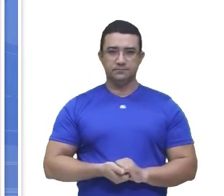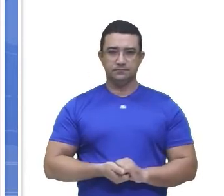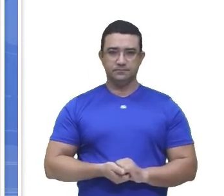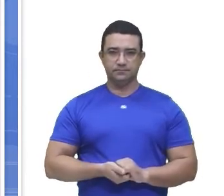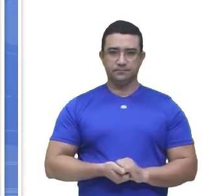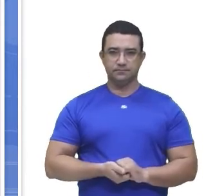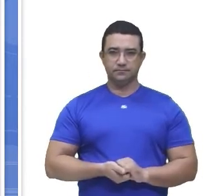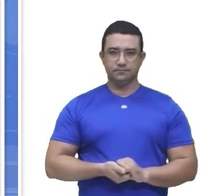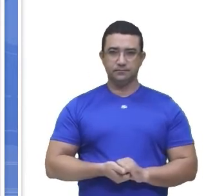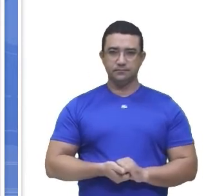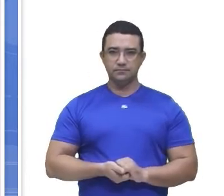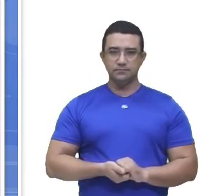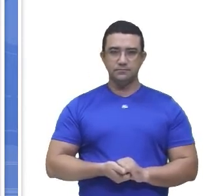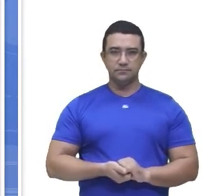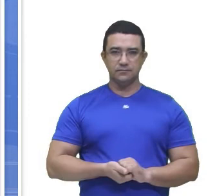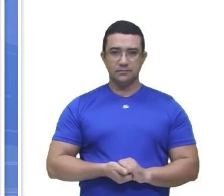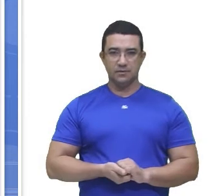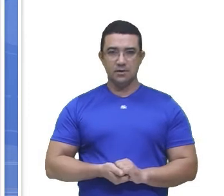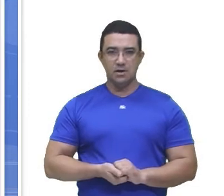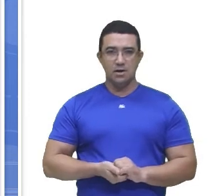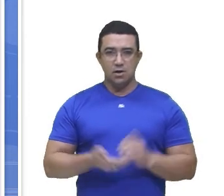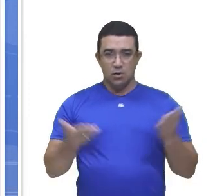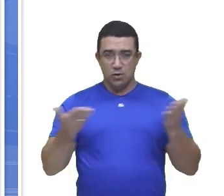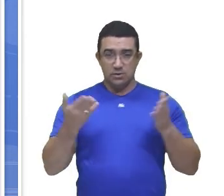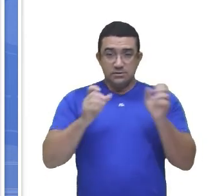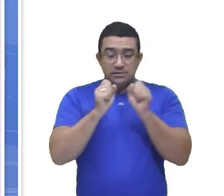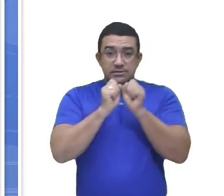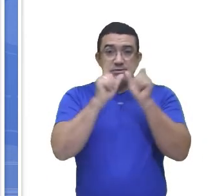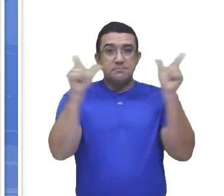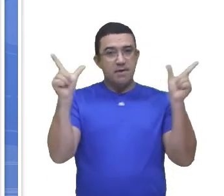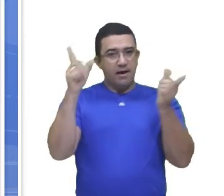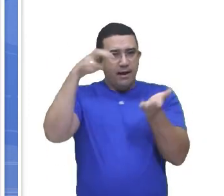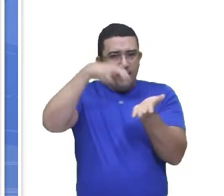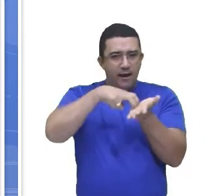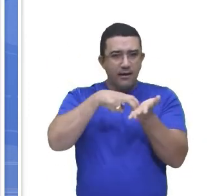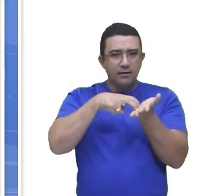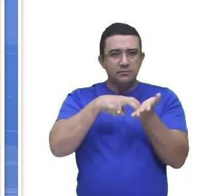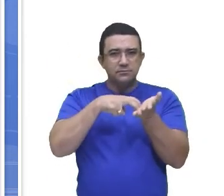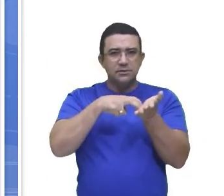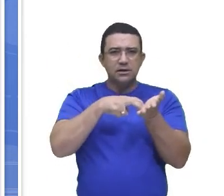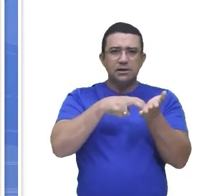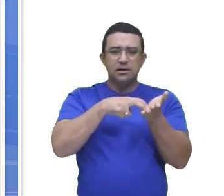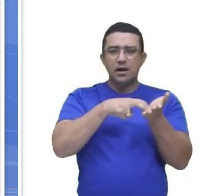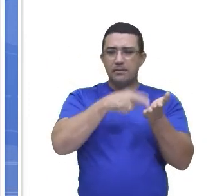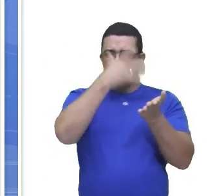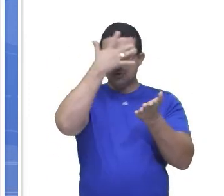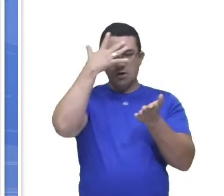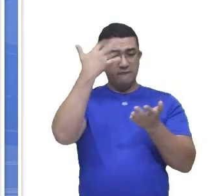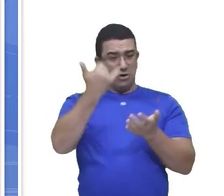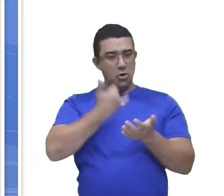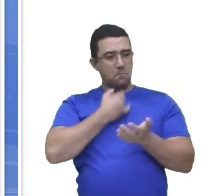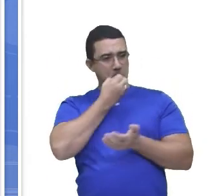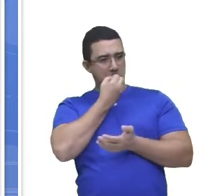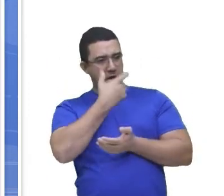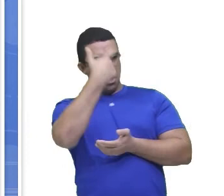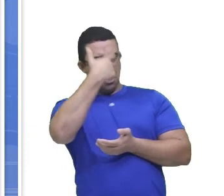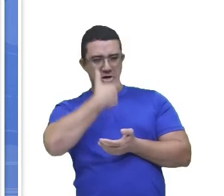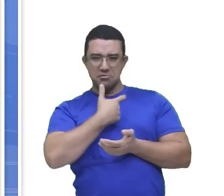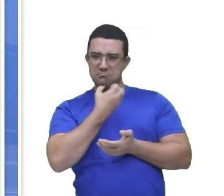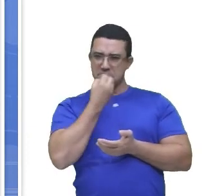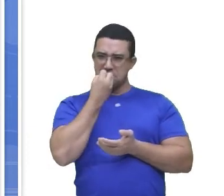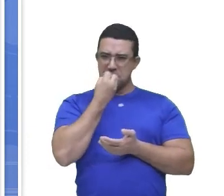apresentaram, né, as questões. O texto diz o seguinte: Hoy por la mañana recebi un elogio de